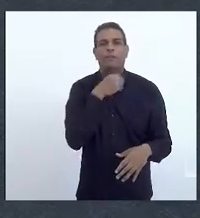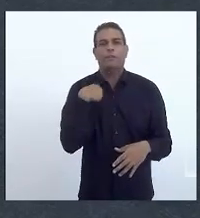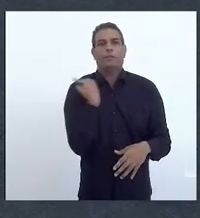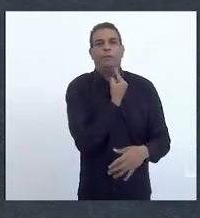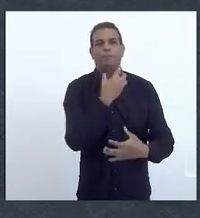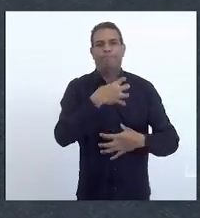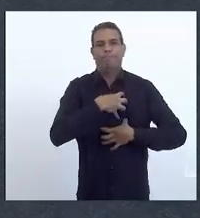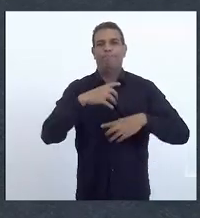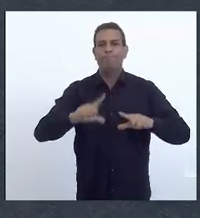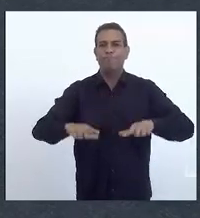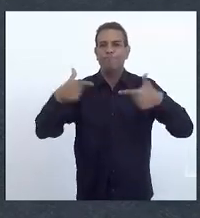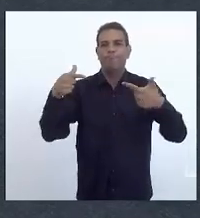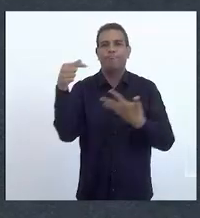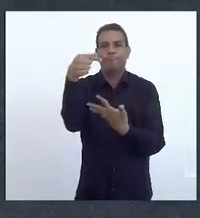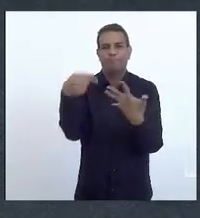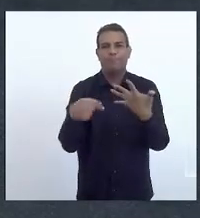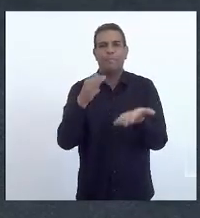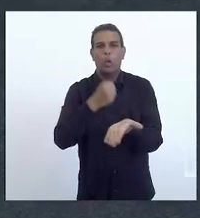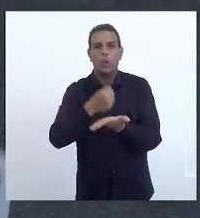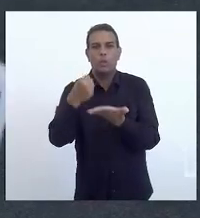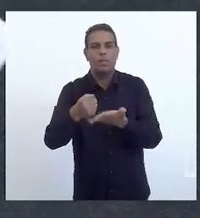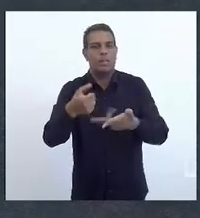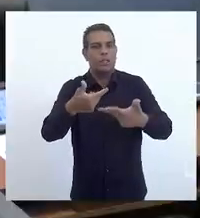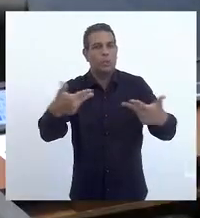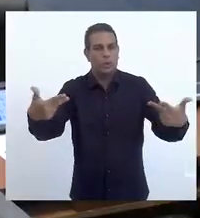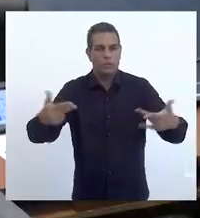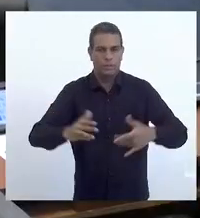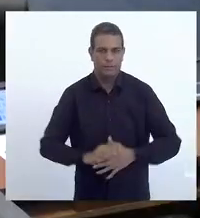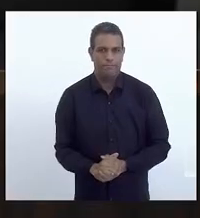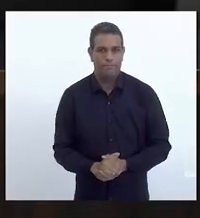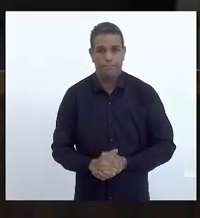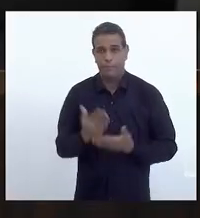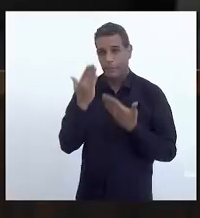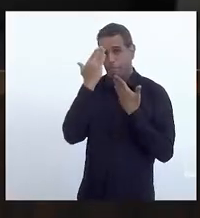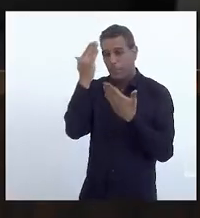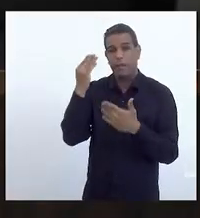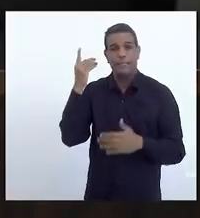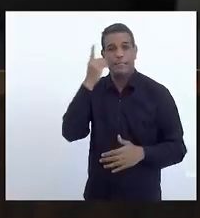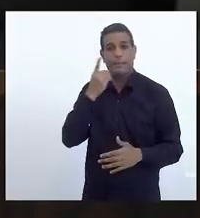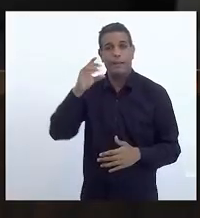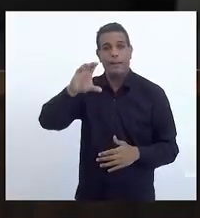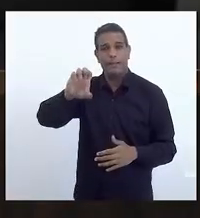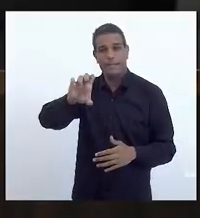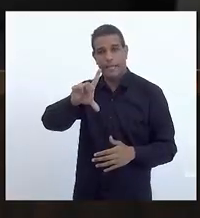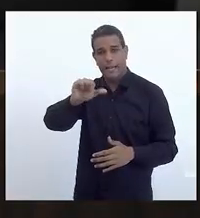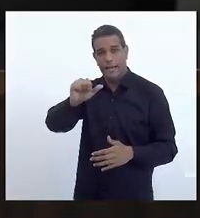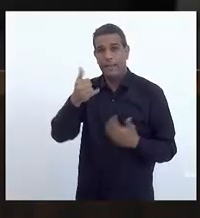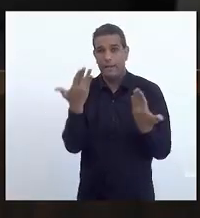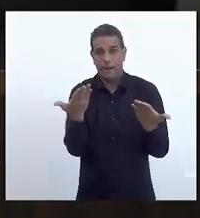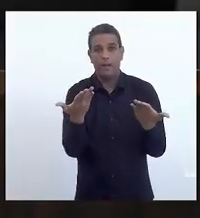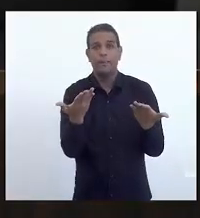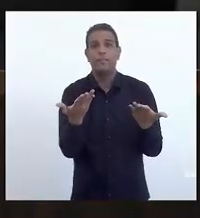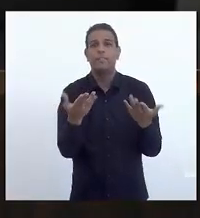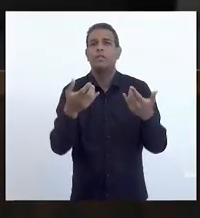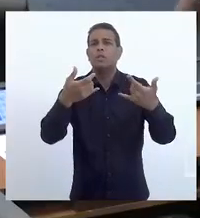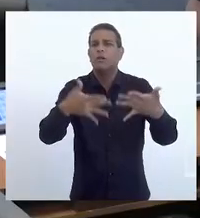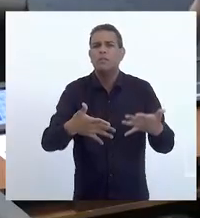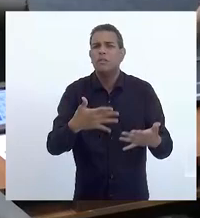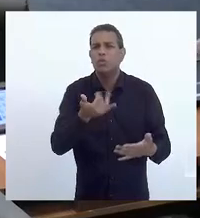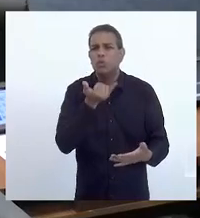de geração de emprego e renda. Obrigado, deputada Célia. Deputada Adriana, se Vossa Excelência falou, eu não